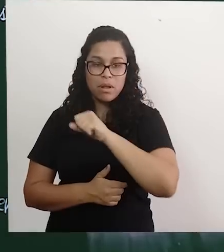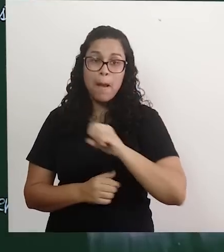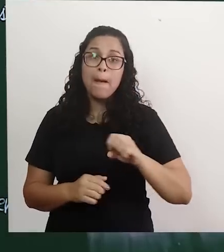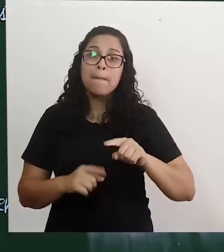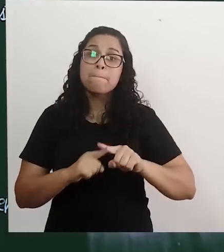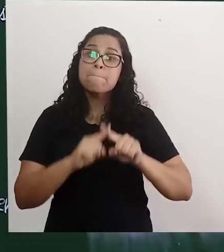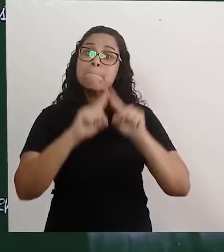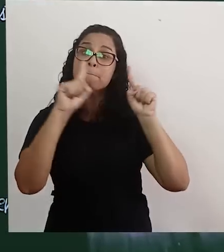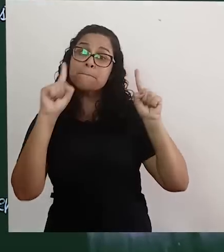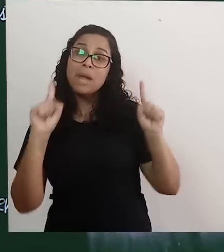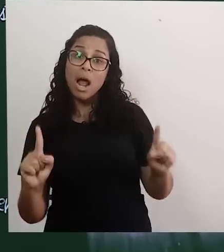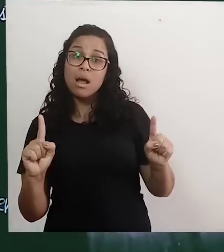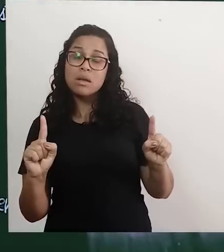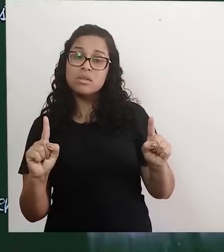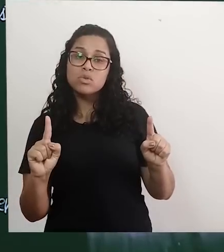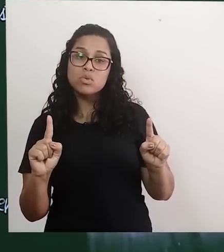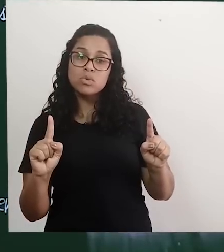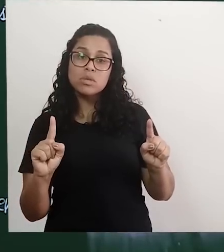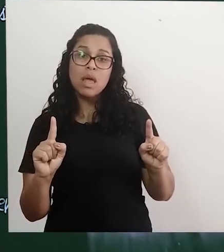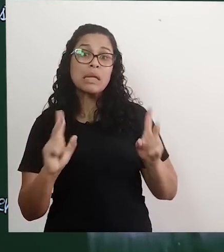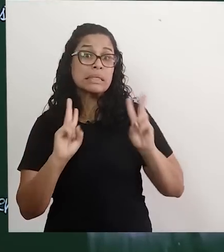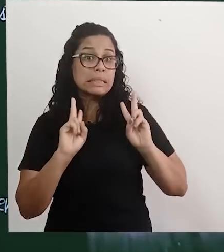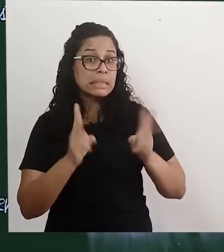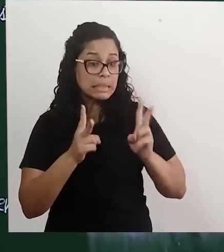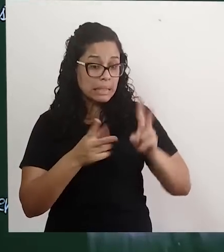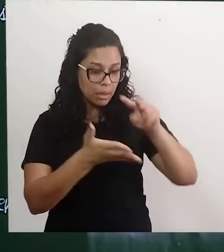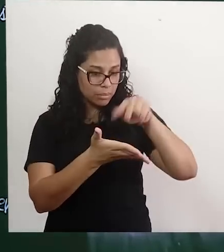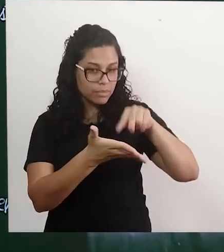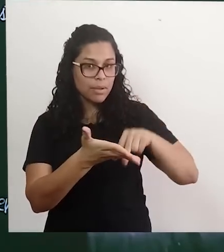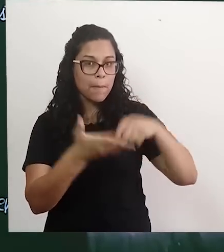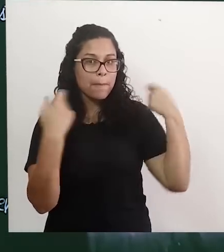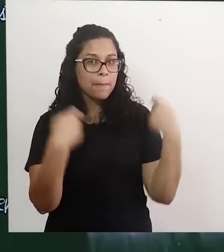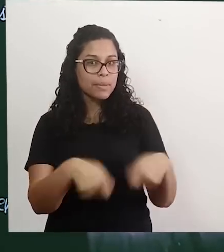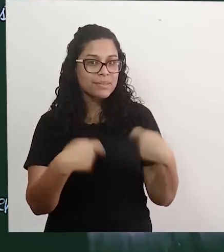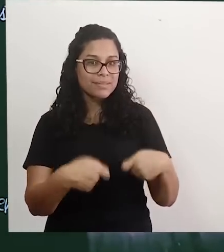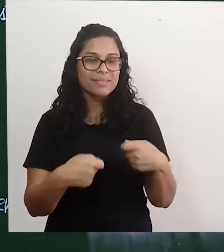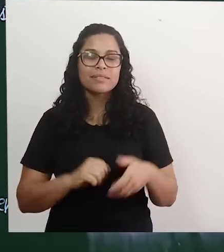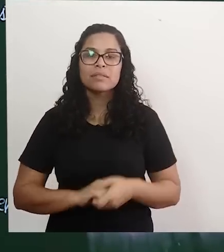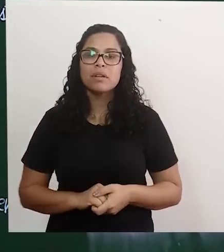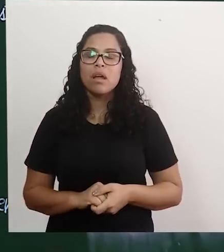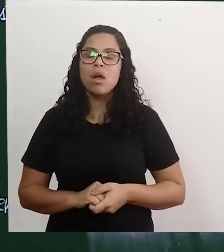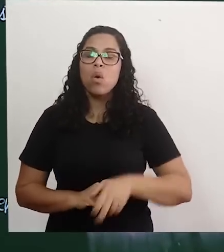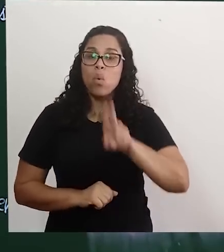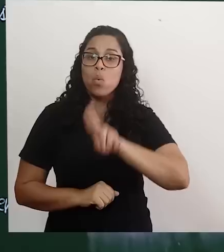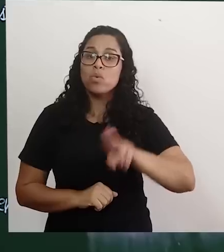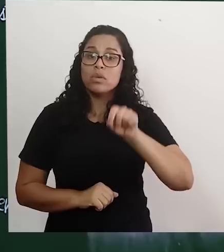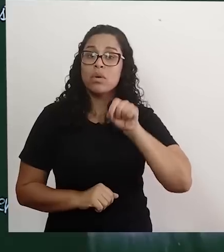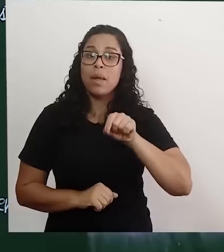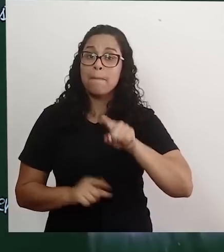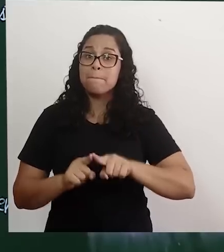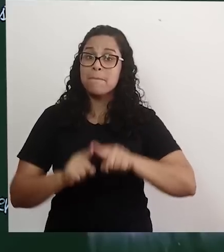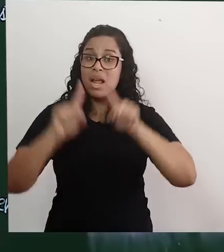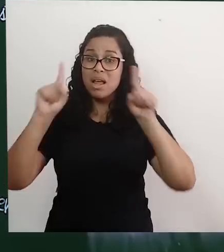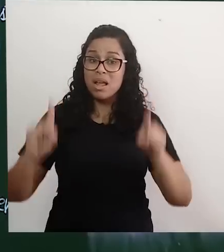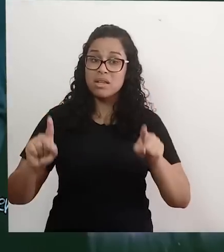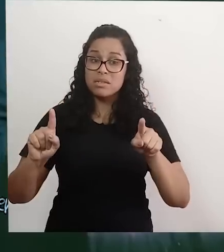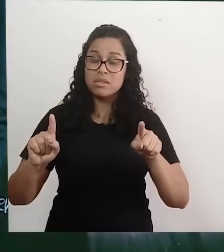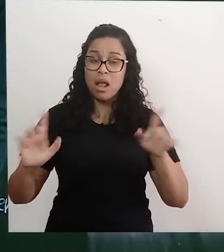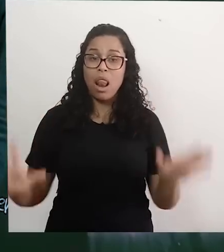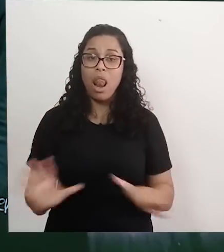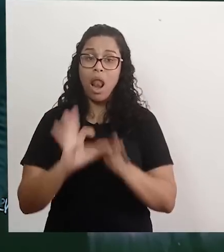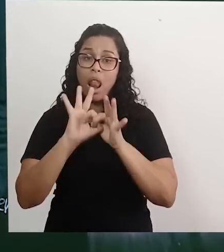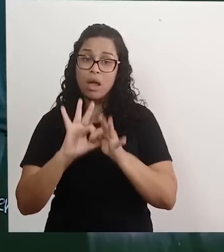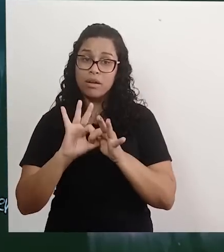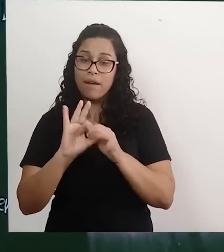mas não deixe de ler também. Olha só, eu usei a conjunção mas para estabelecer uma relação